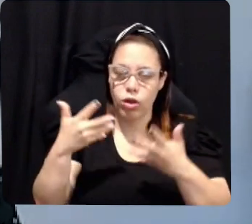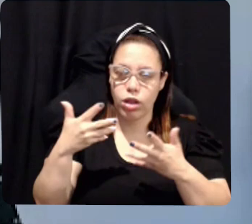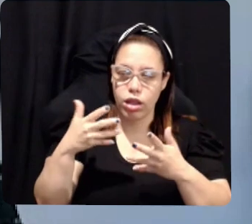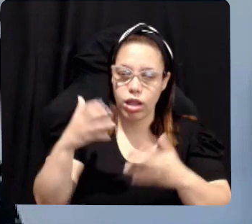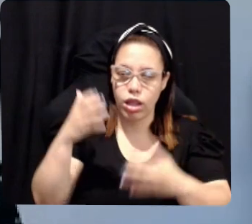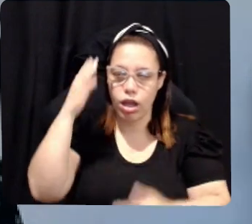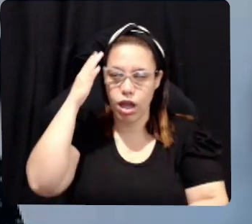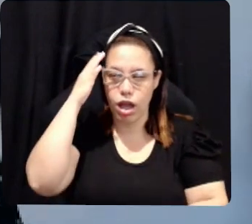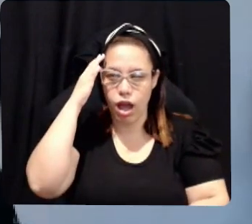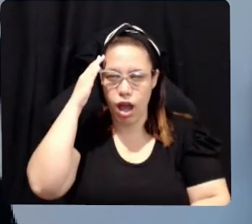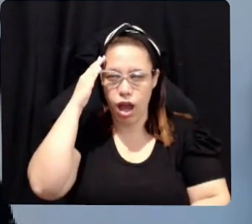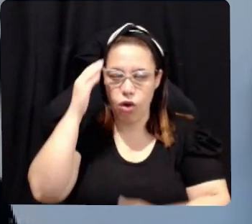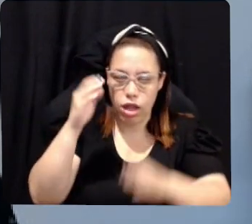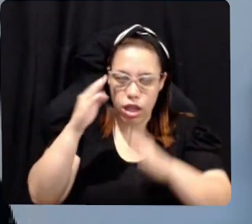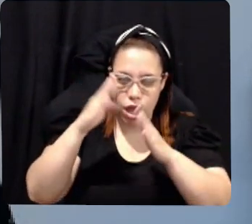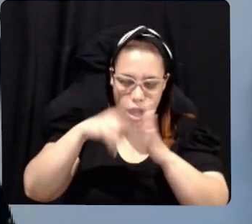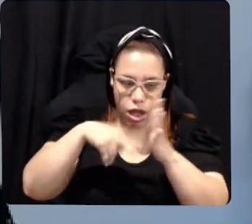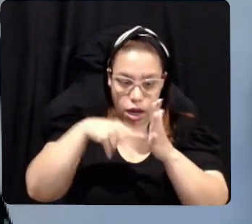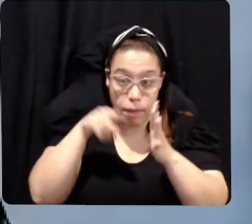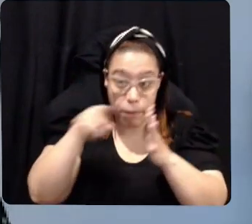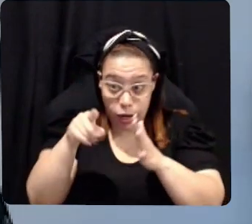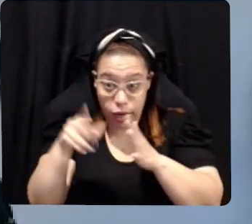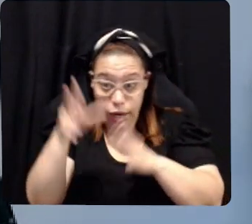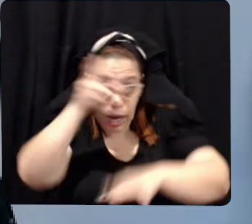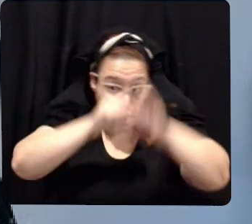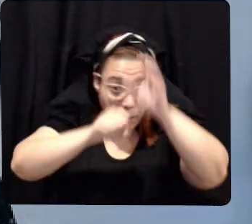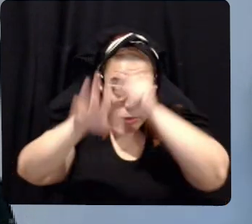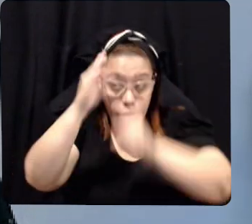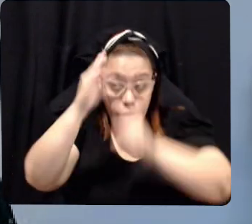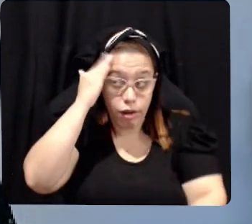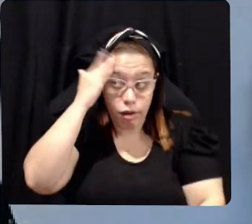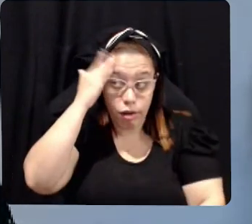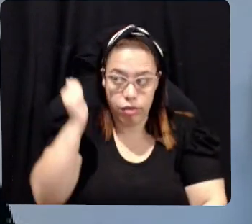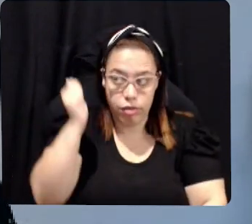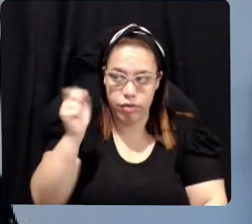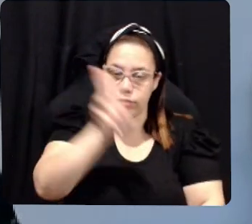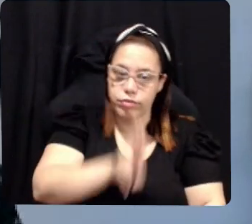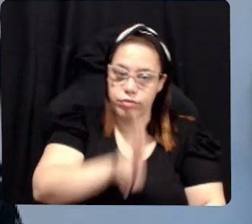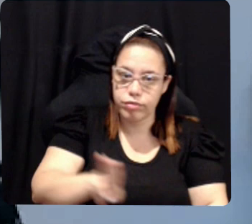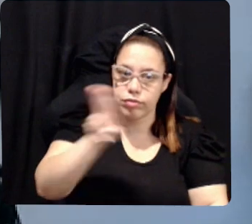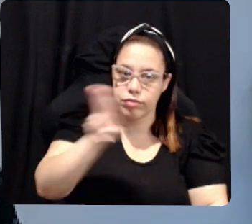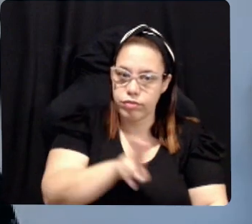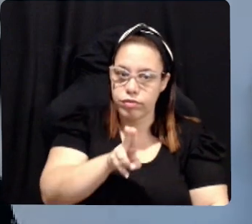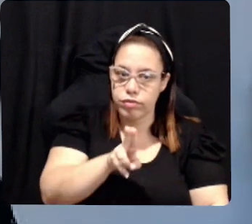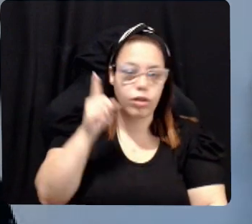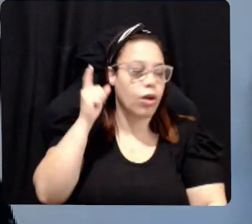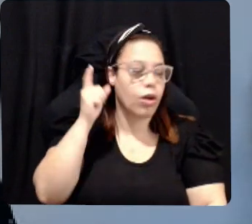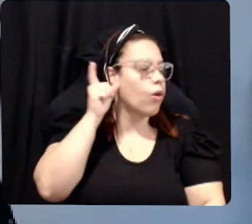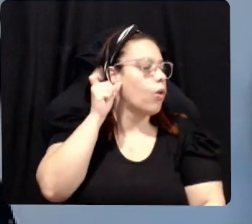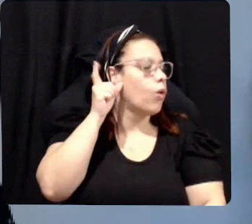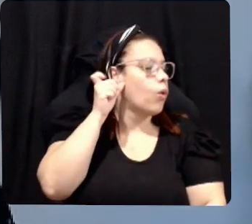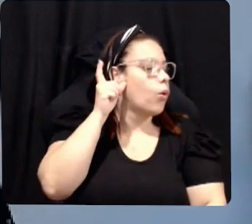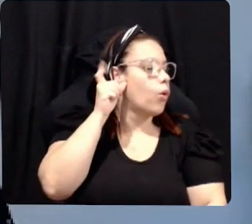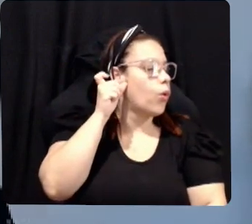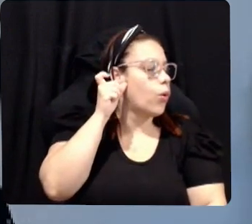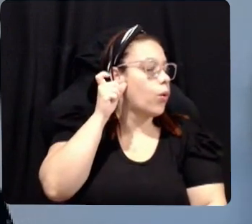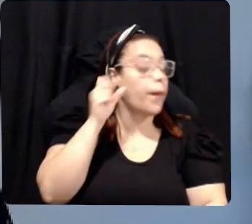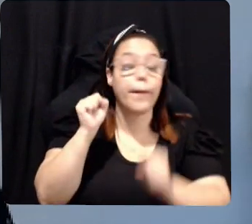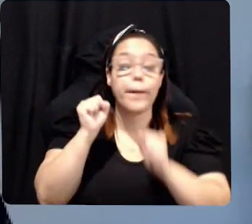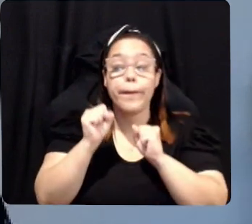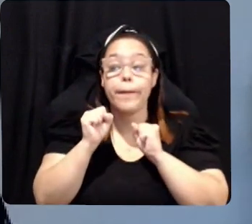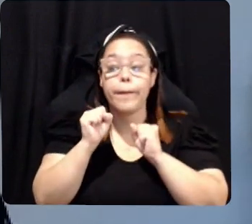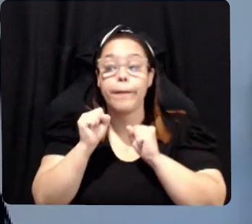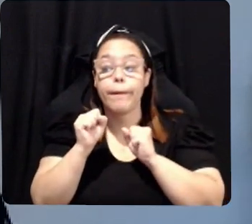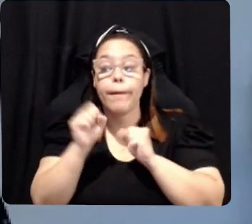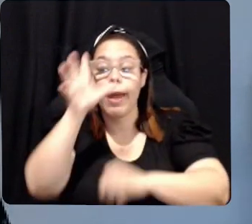quando alguém lê para ela, ela aprende, ela entende muito bem. Então, utilizar essa via